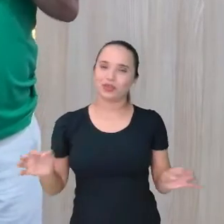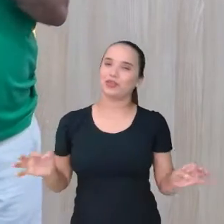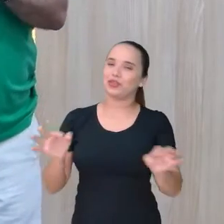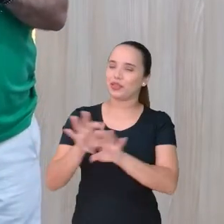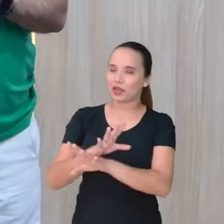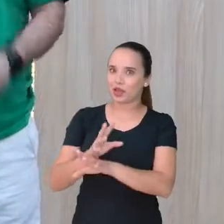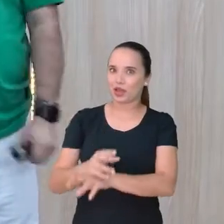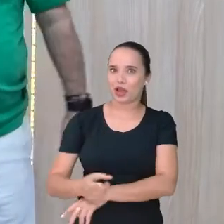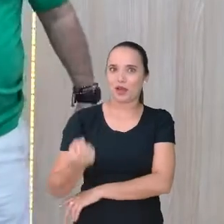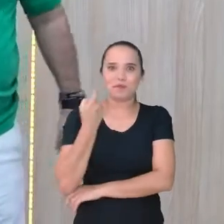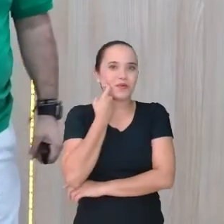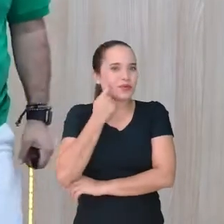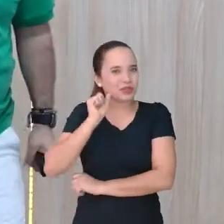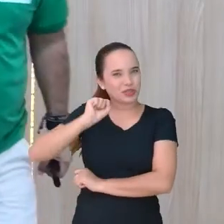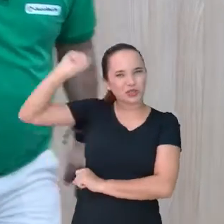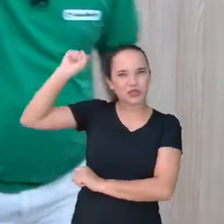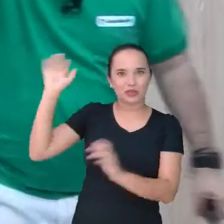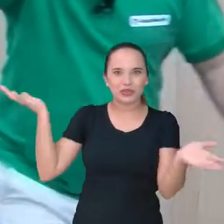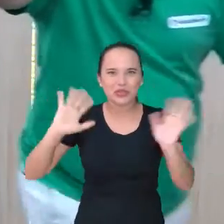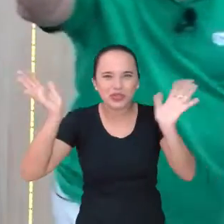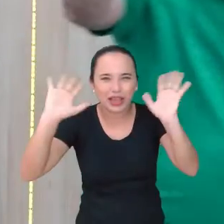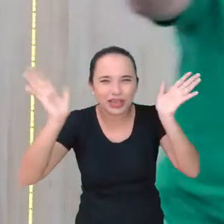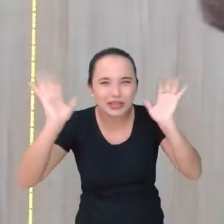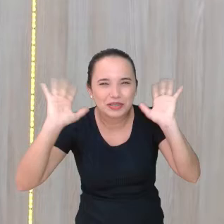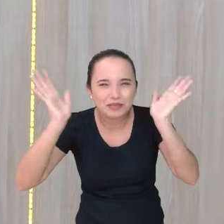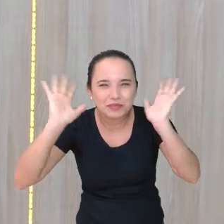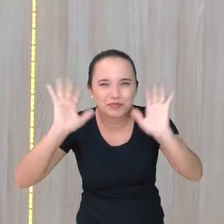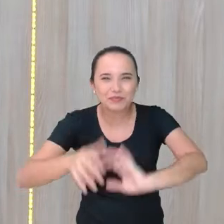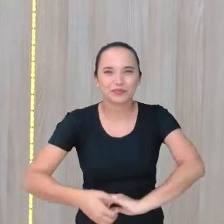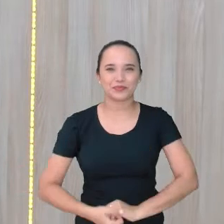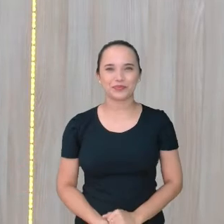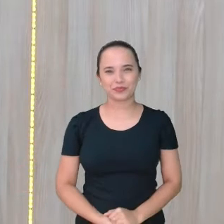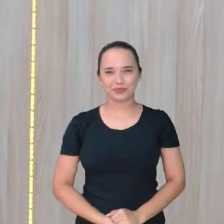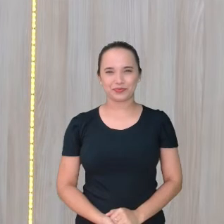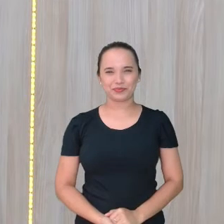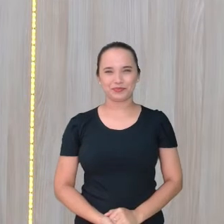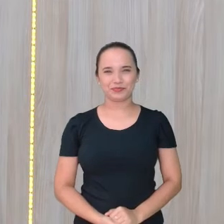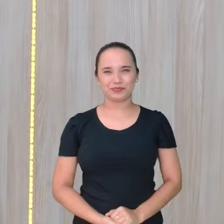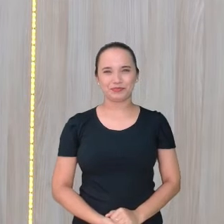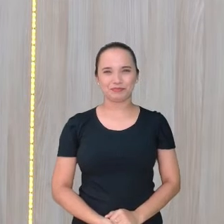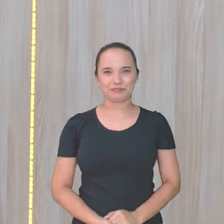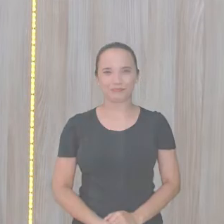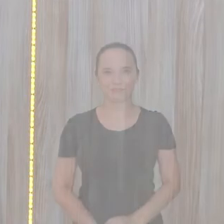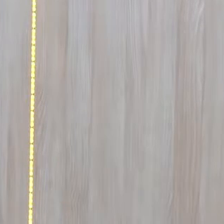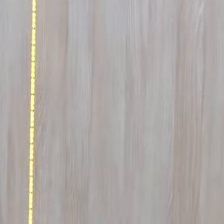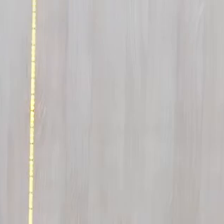só sextou e tchau, tchau, tamo indo.